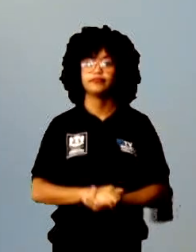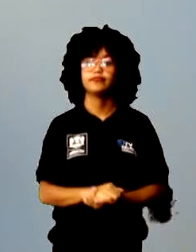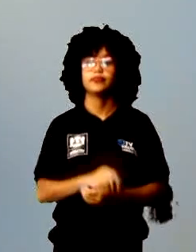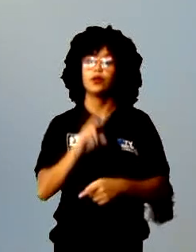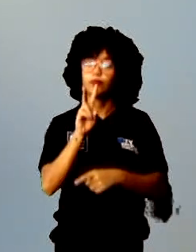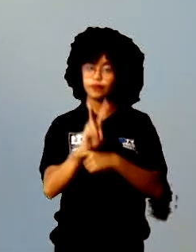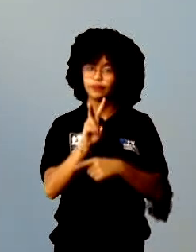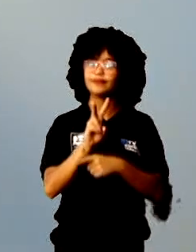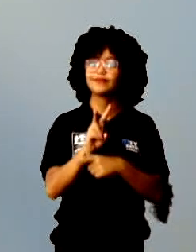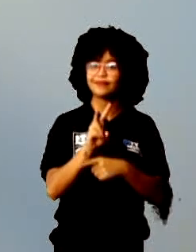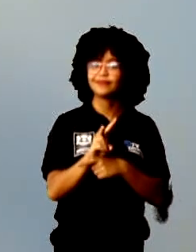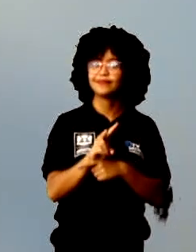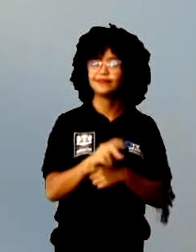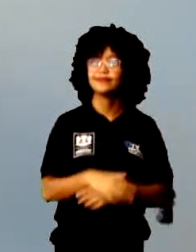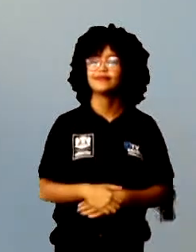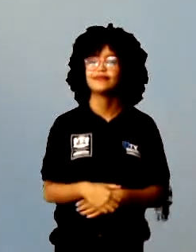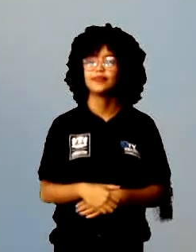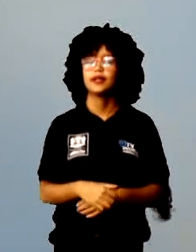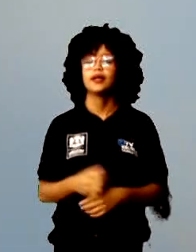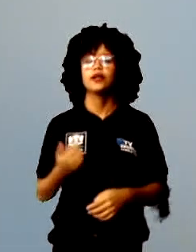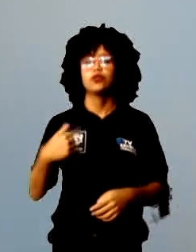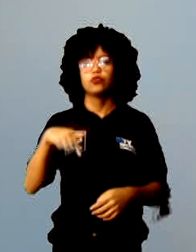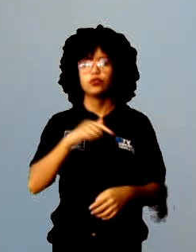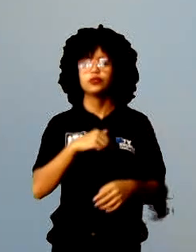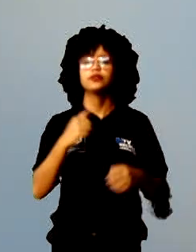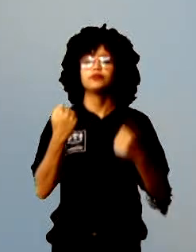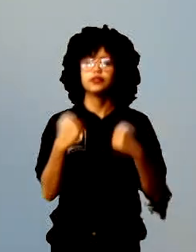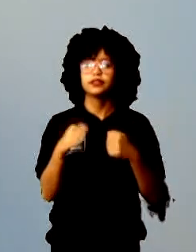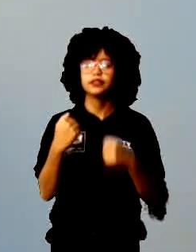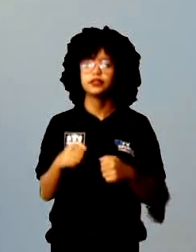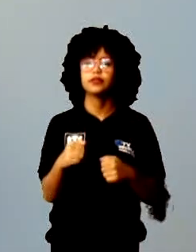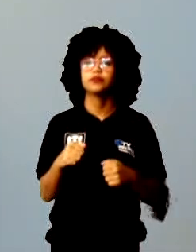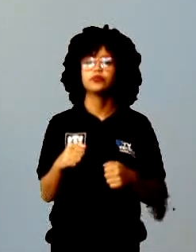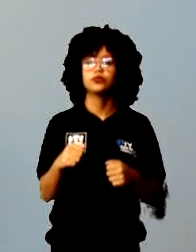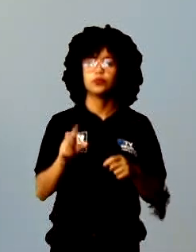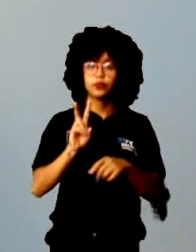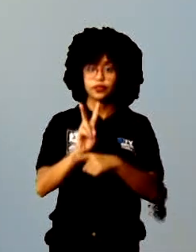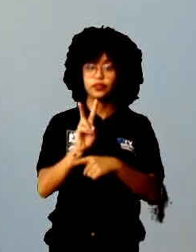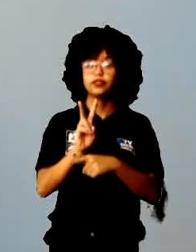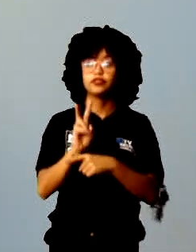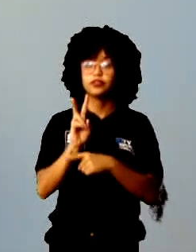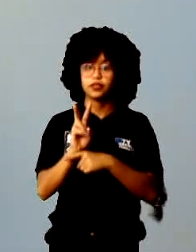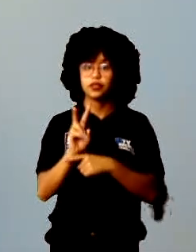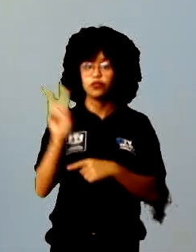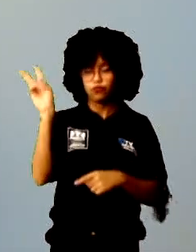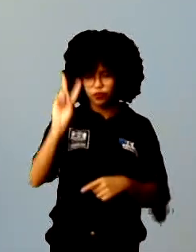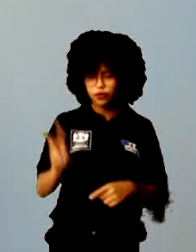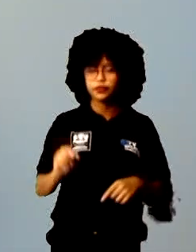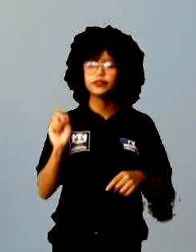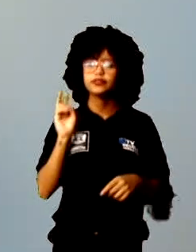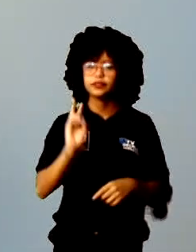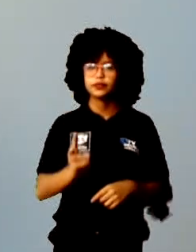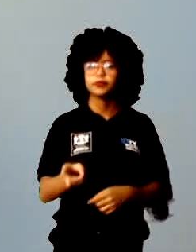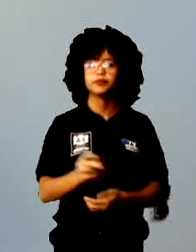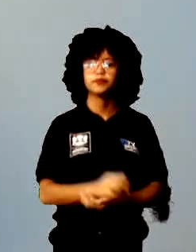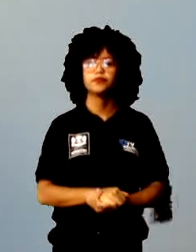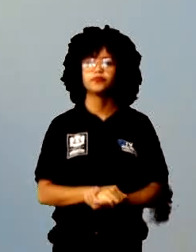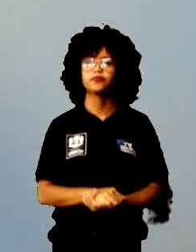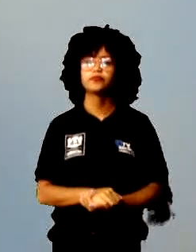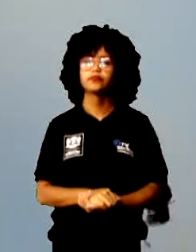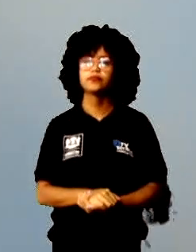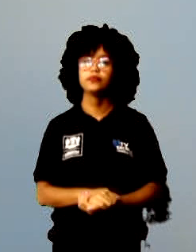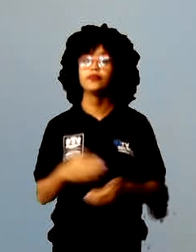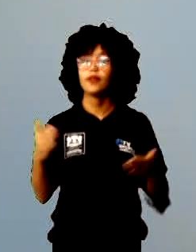preserva e a gente tem que abraçar né preservar esse patrimônio Tá certo e valores a ele sempre ver